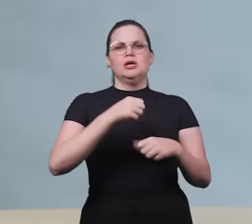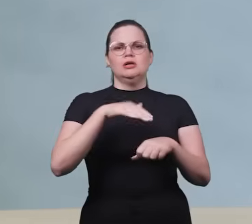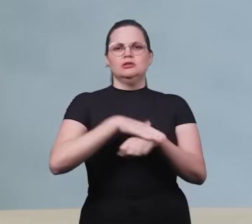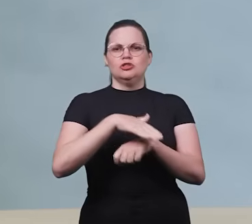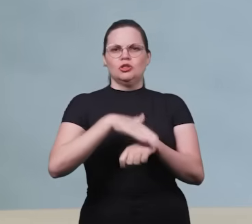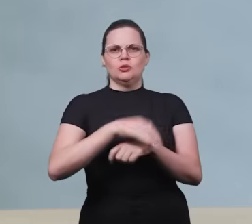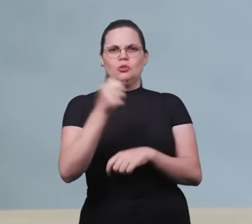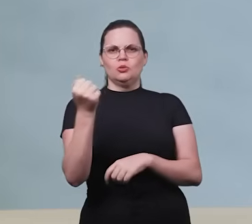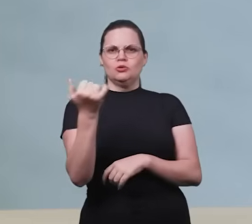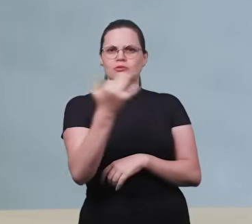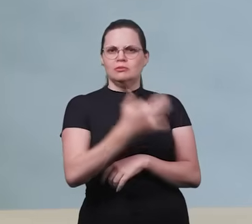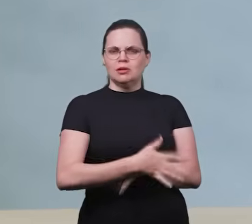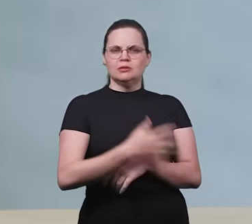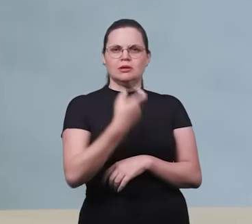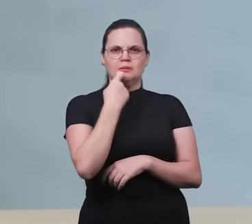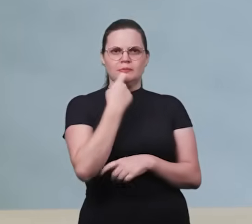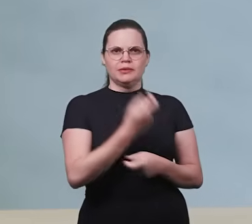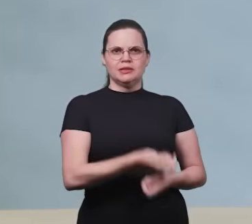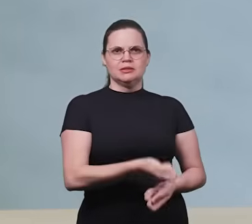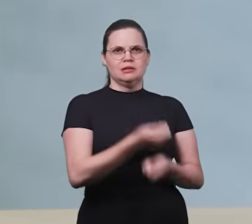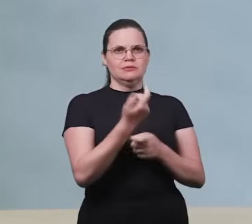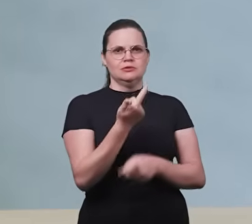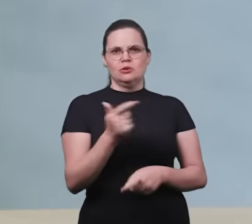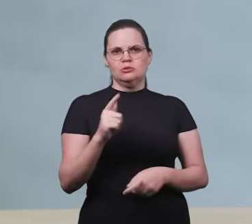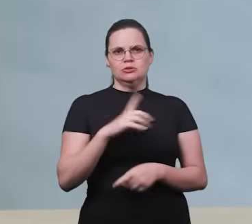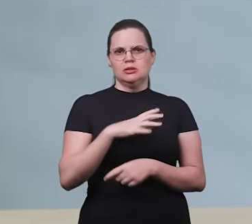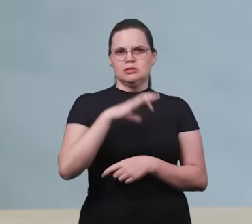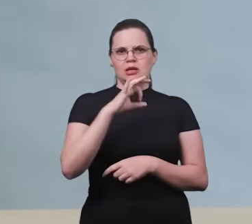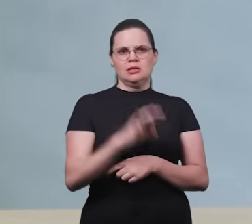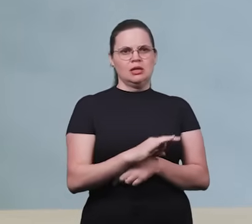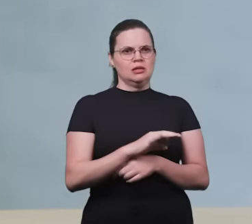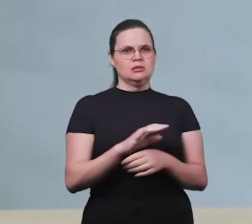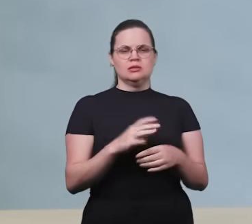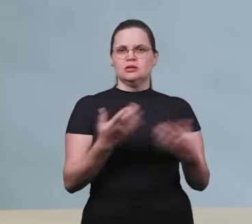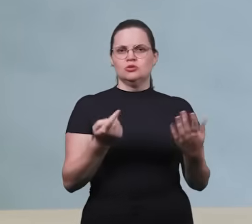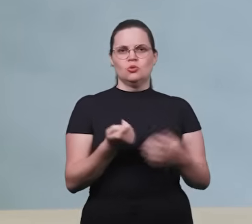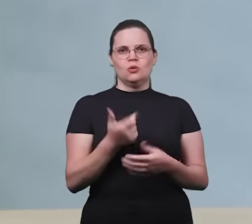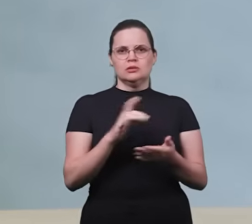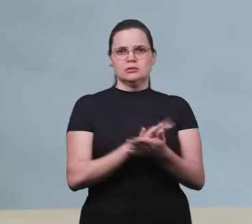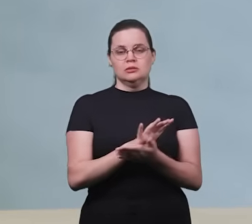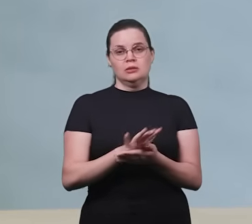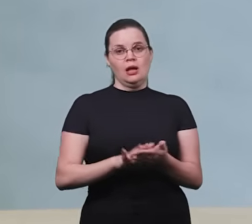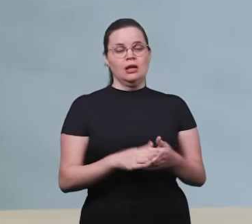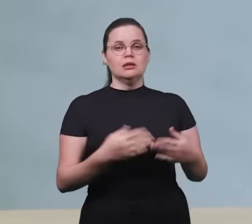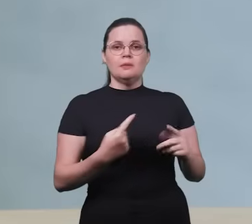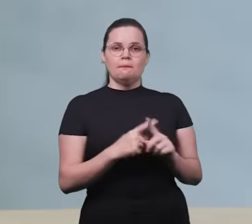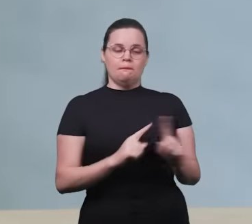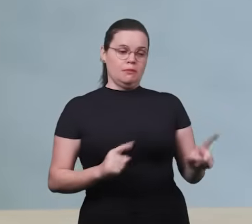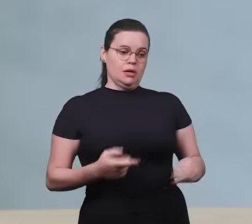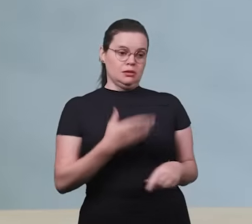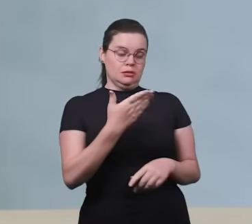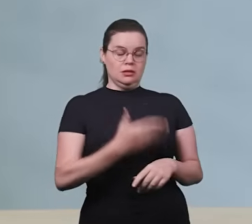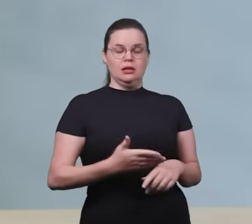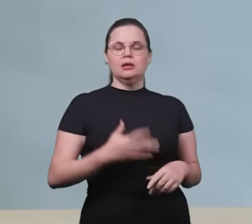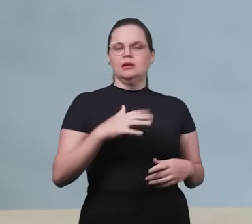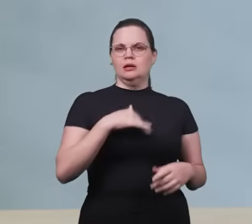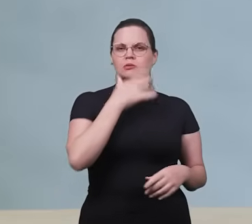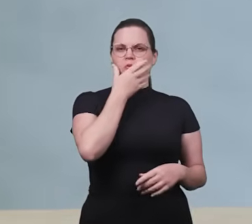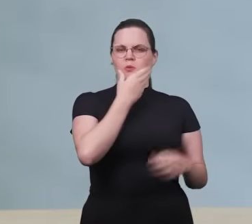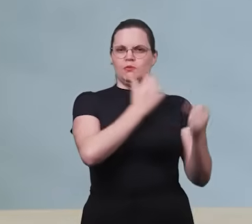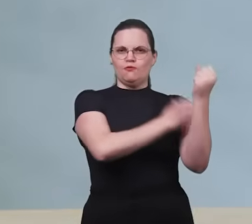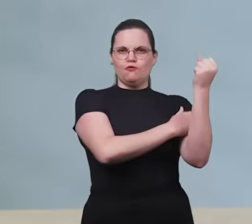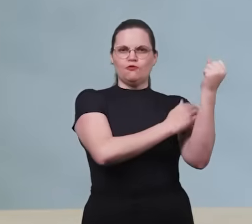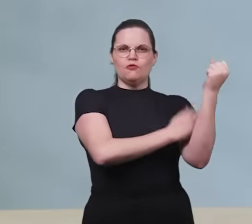nas madrugadas, das incertezas, e também conhecido como um homem que era impulsivo, forte, sincero,